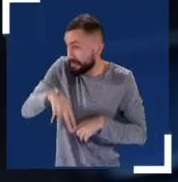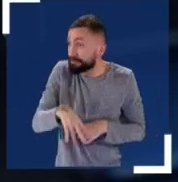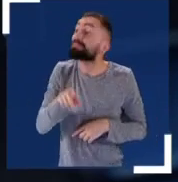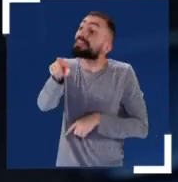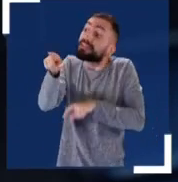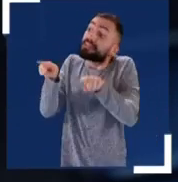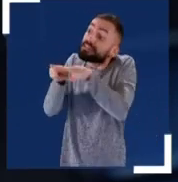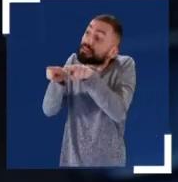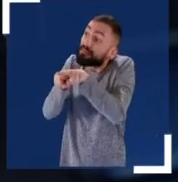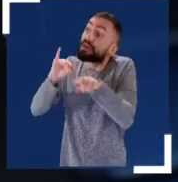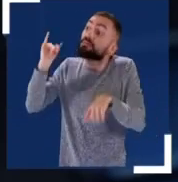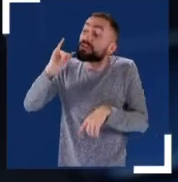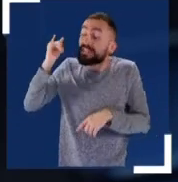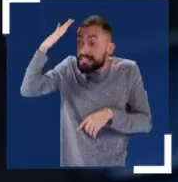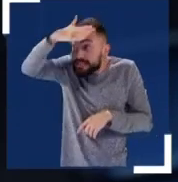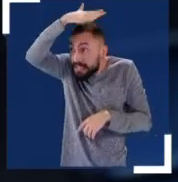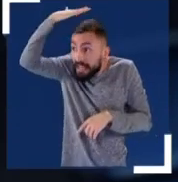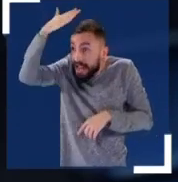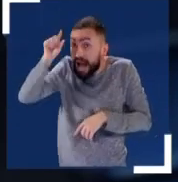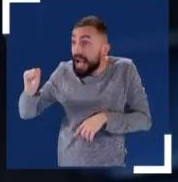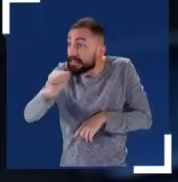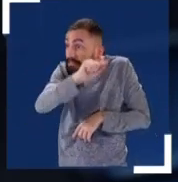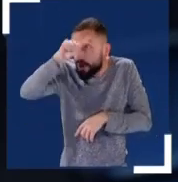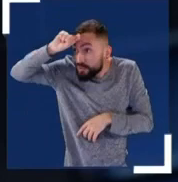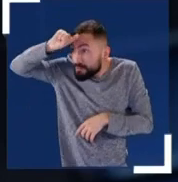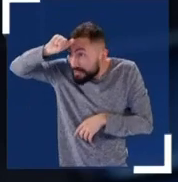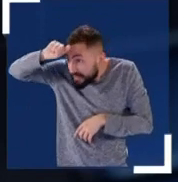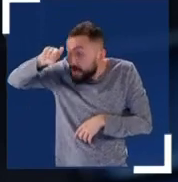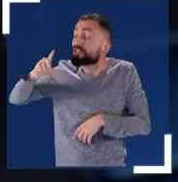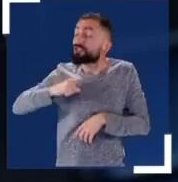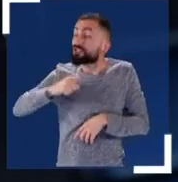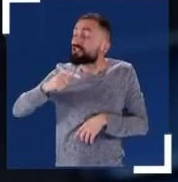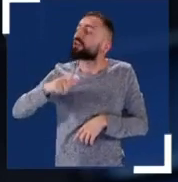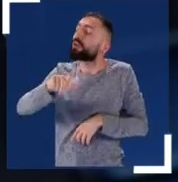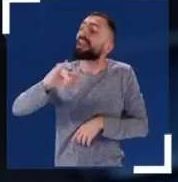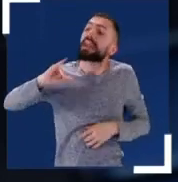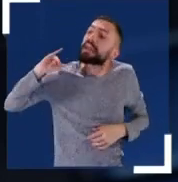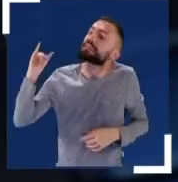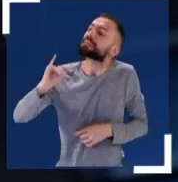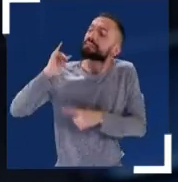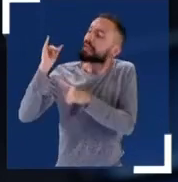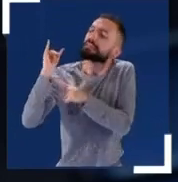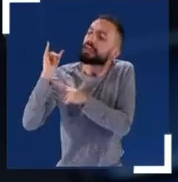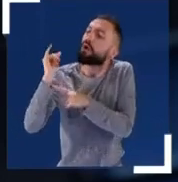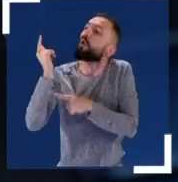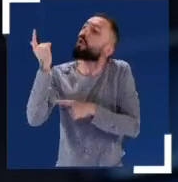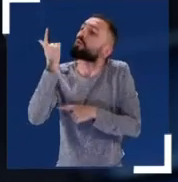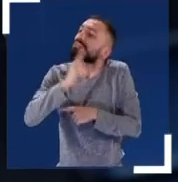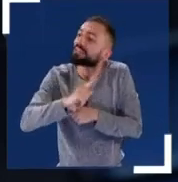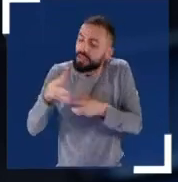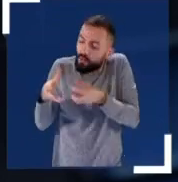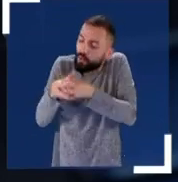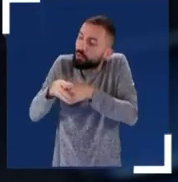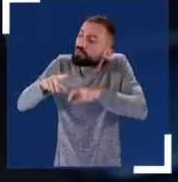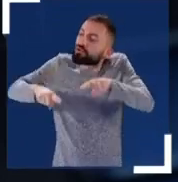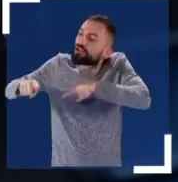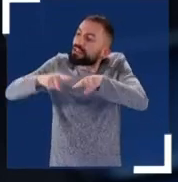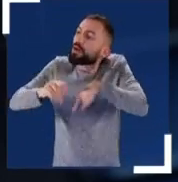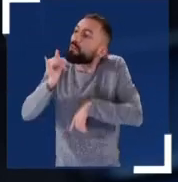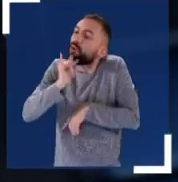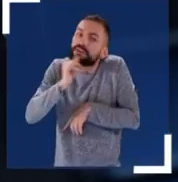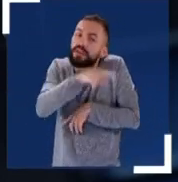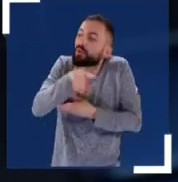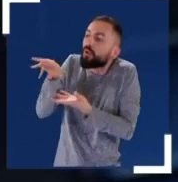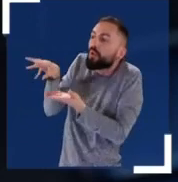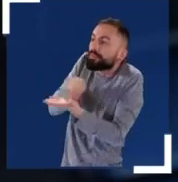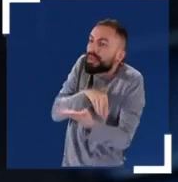que nós teremos para as Santas Casas o projeto das Santas Casas Essenciais, para que elas possam ter modelos de gestão para melhorar a sua